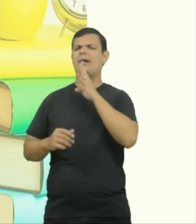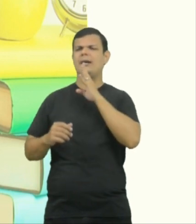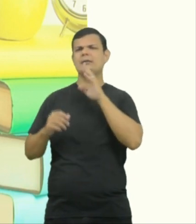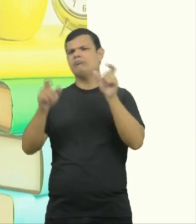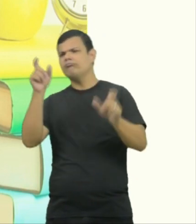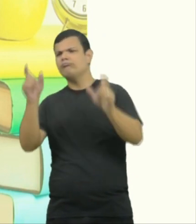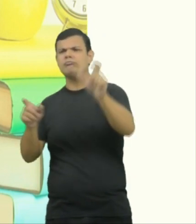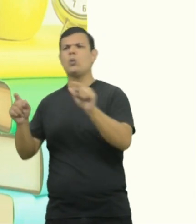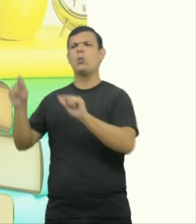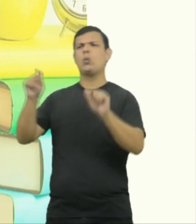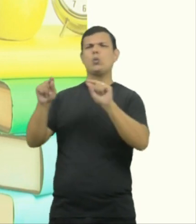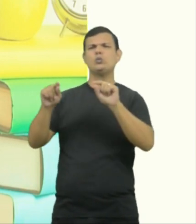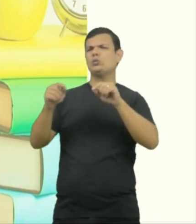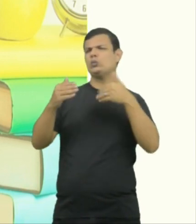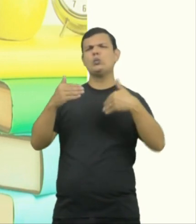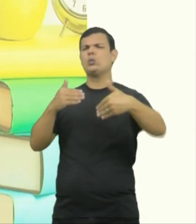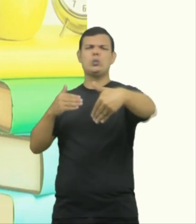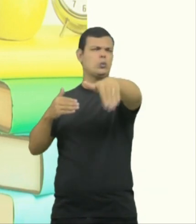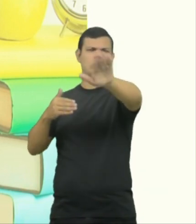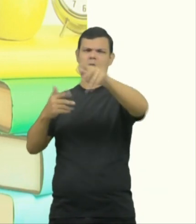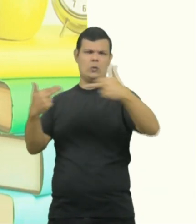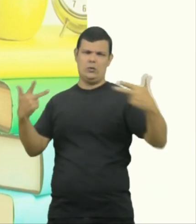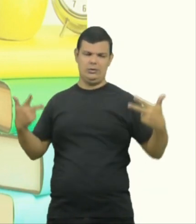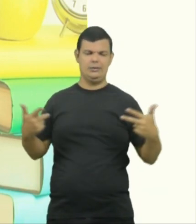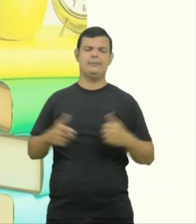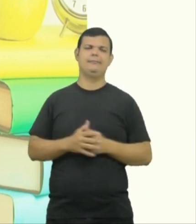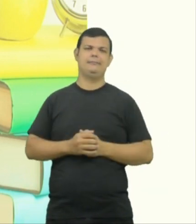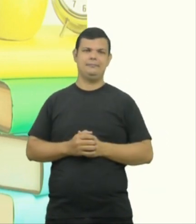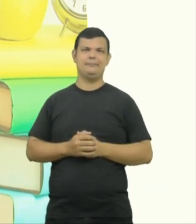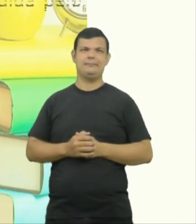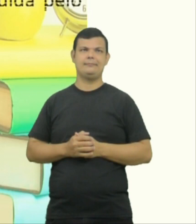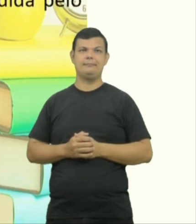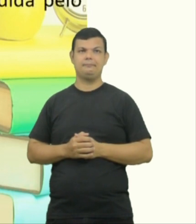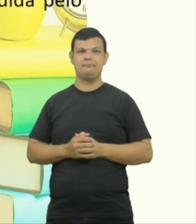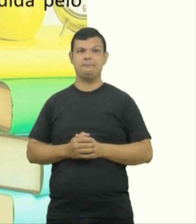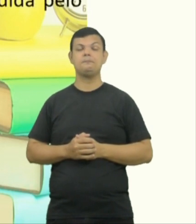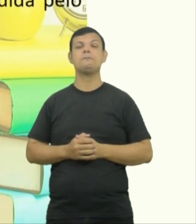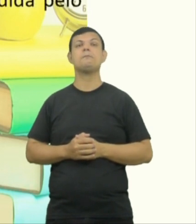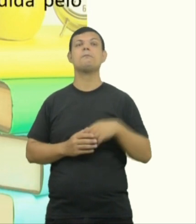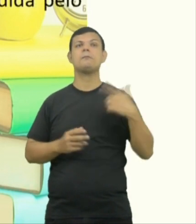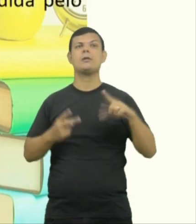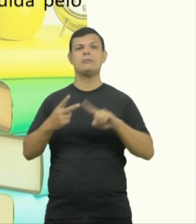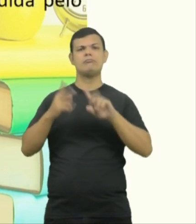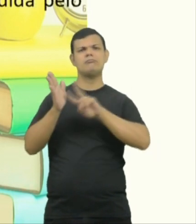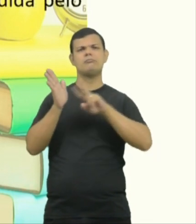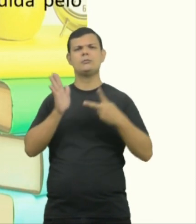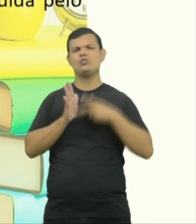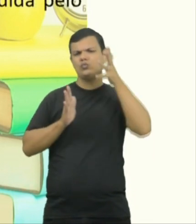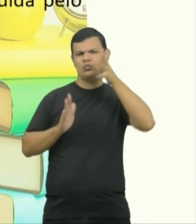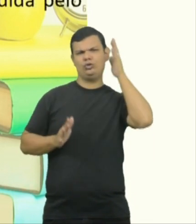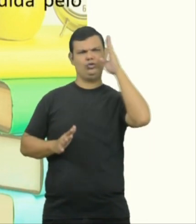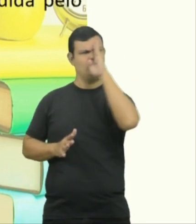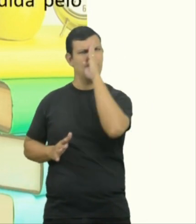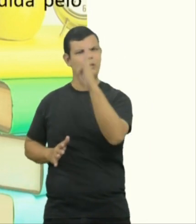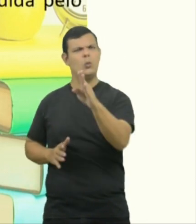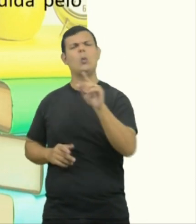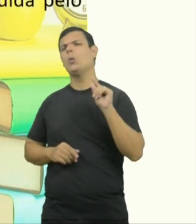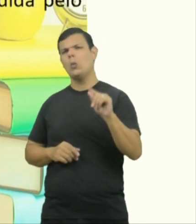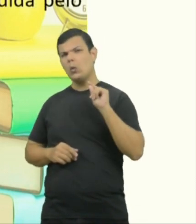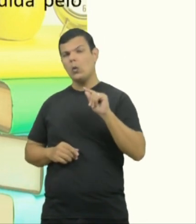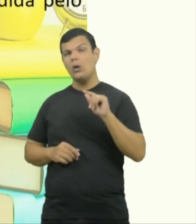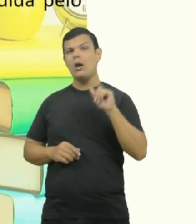tem conhecimento infinito sobre todas as coisas. Beleza? Bom, e o que é discurso direto? O discurso